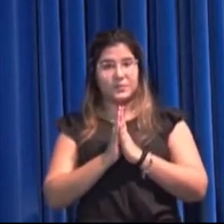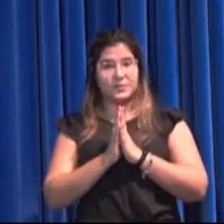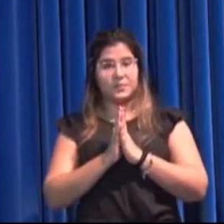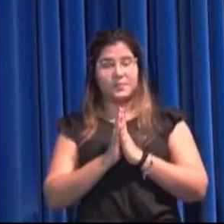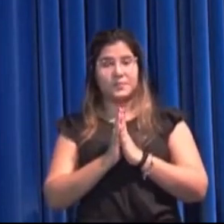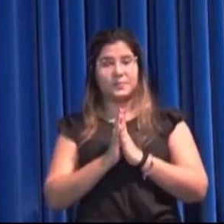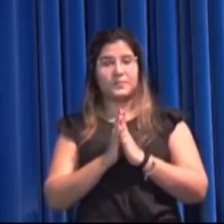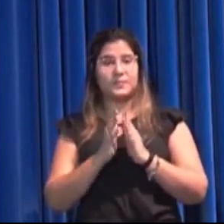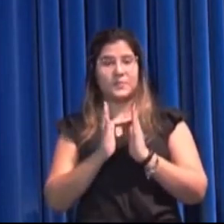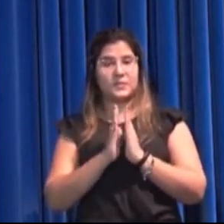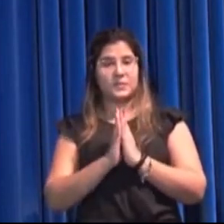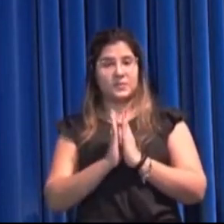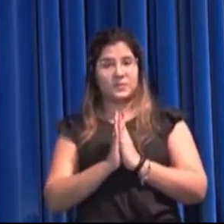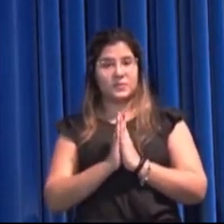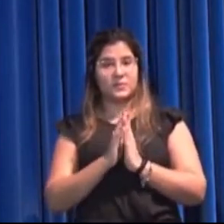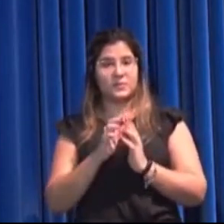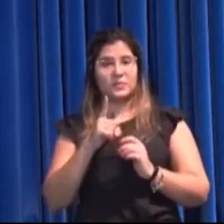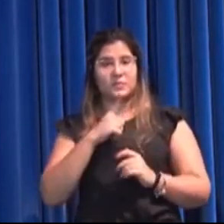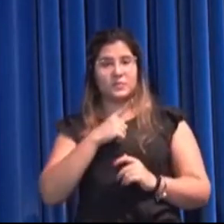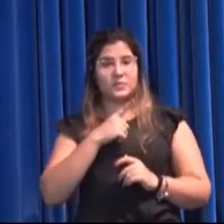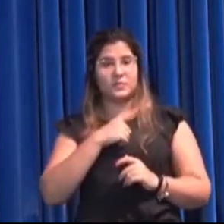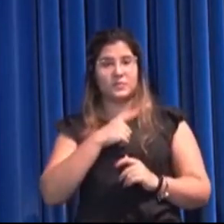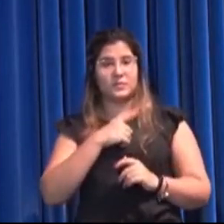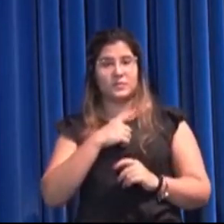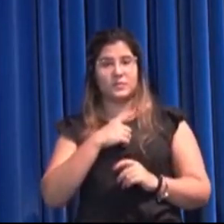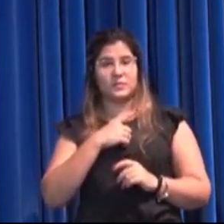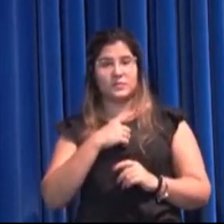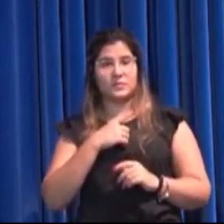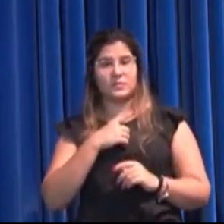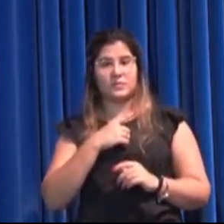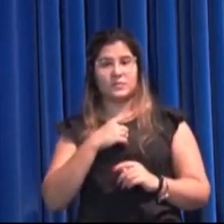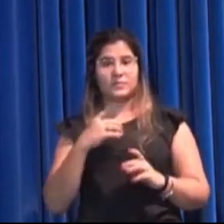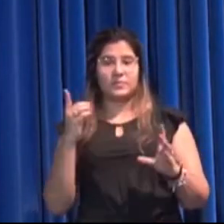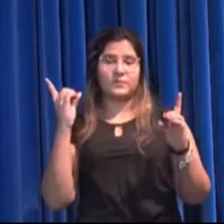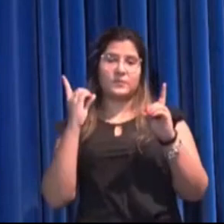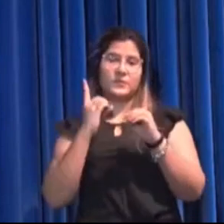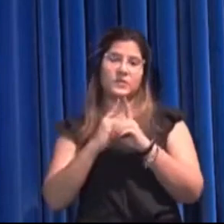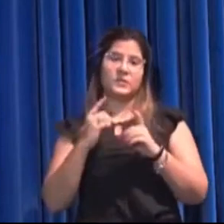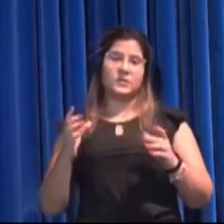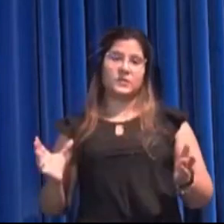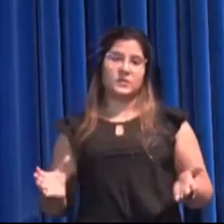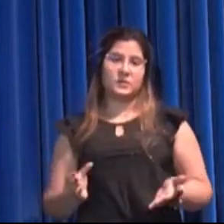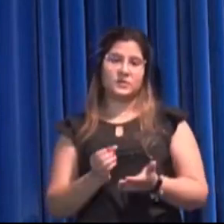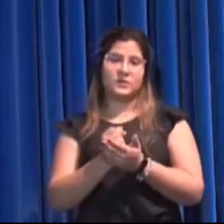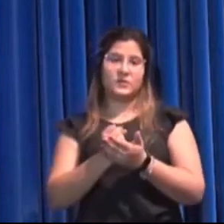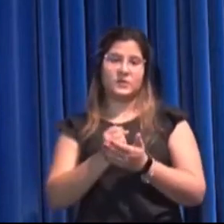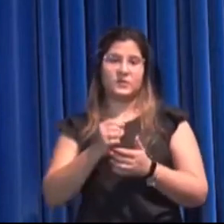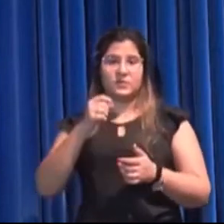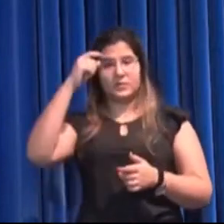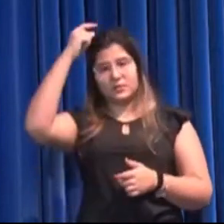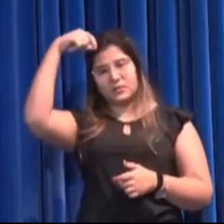é uma oração que tem o alcance da salvação e da santidade.